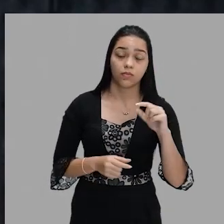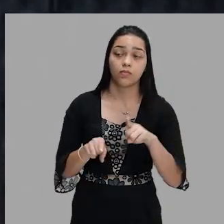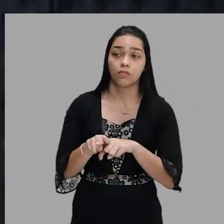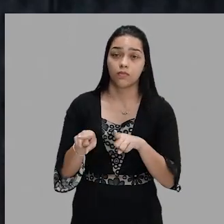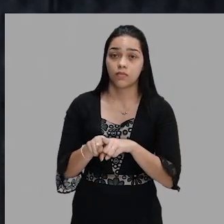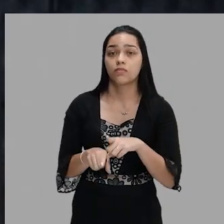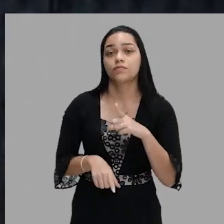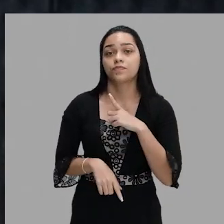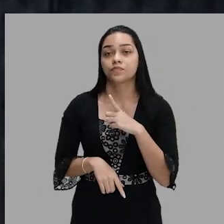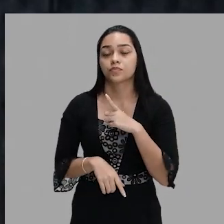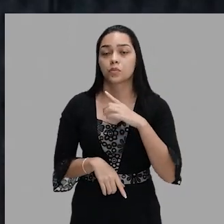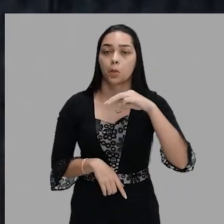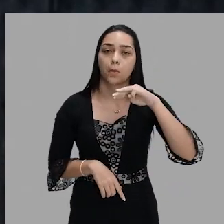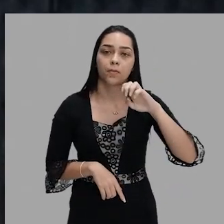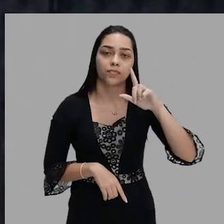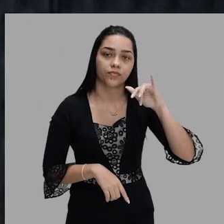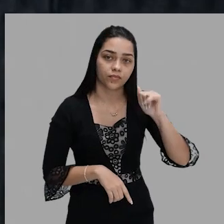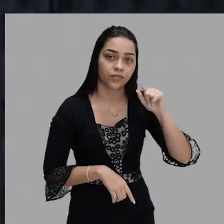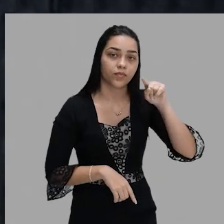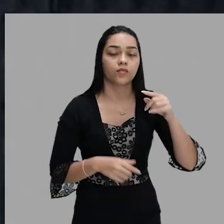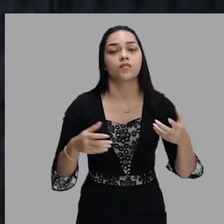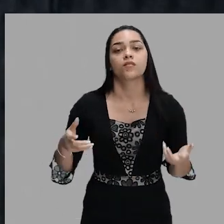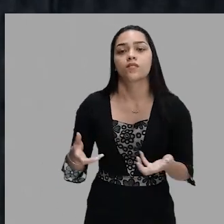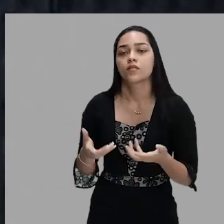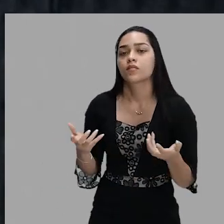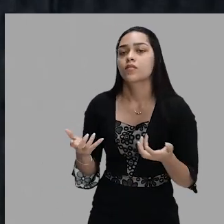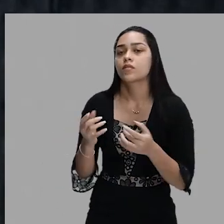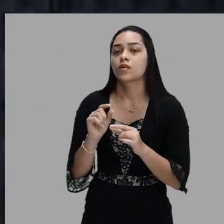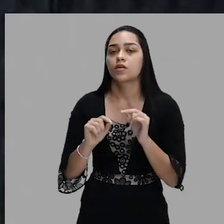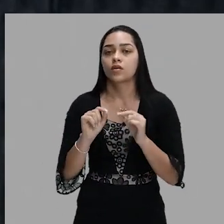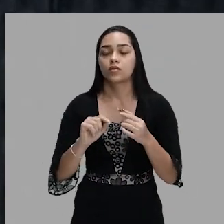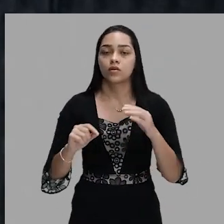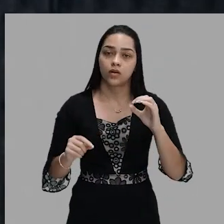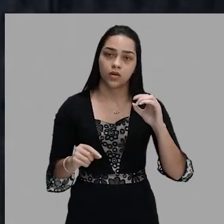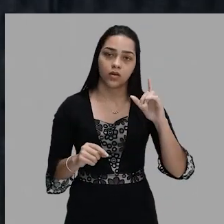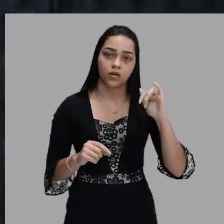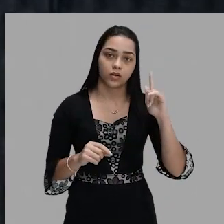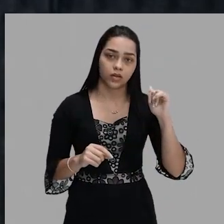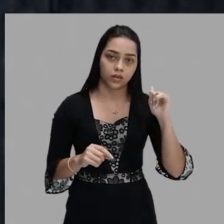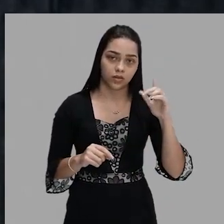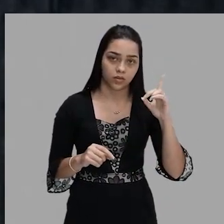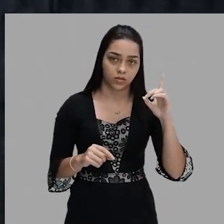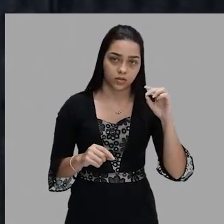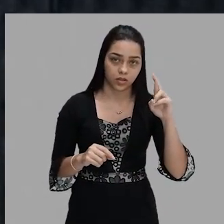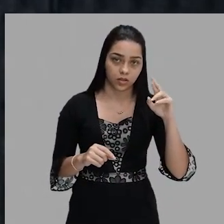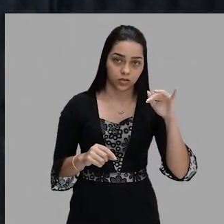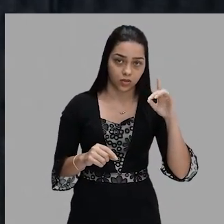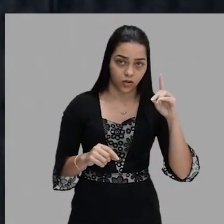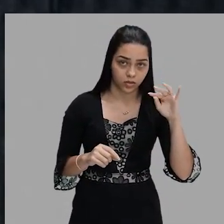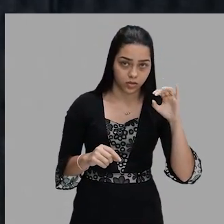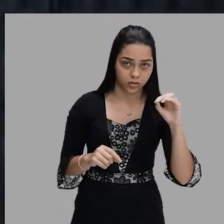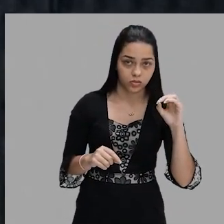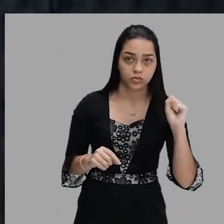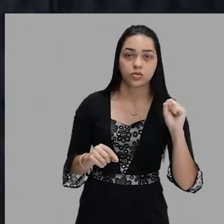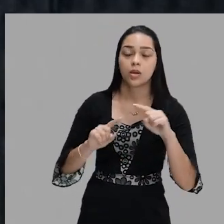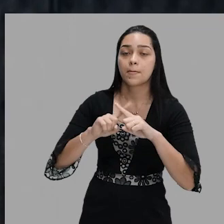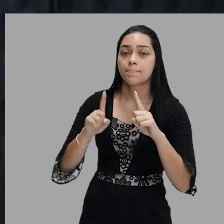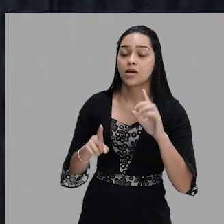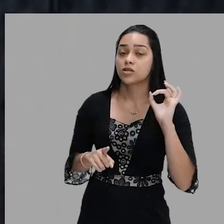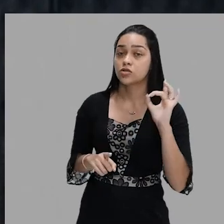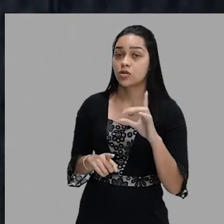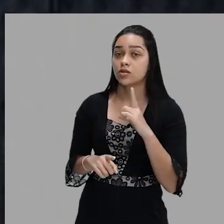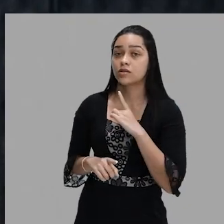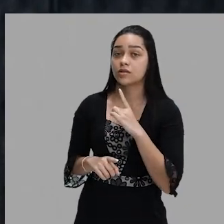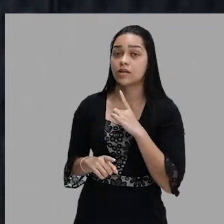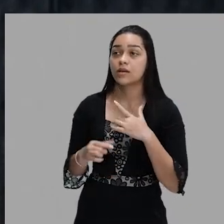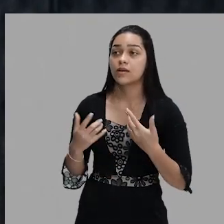essa bainha de mielina, ela é produzida pelos oligodendrócitos. Só que os oligodendrócitos, eles só vão